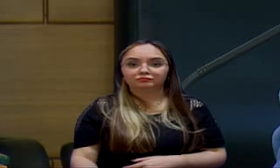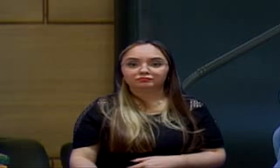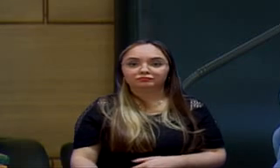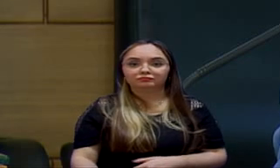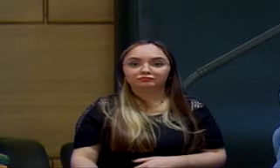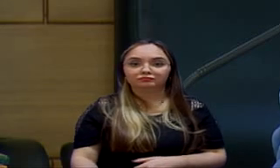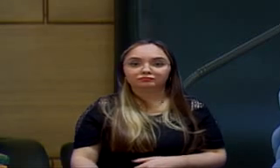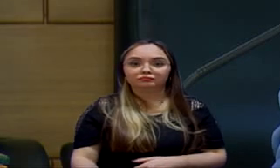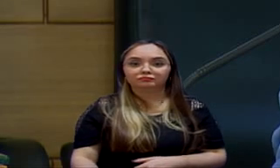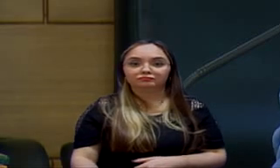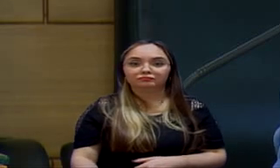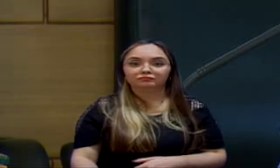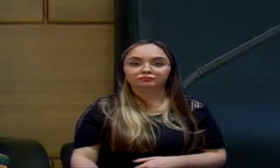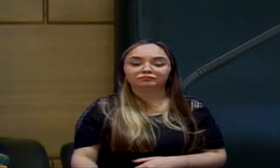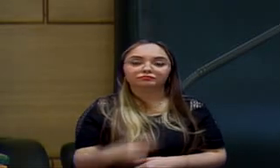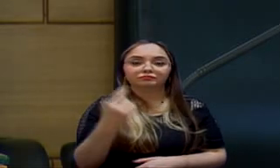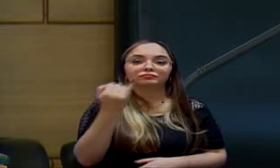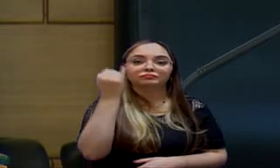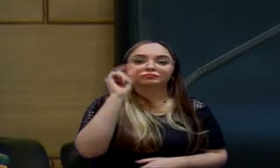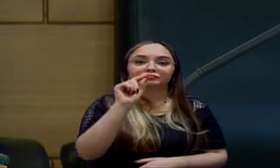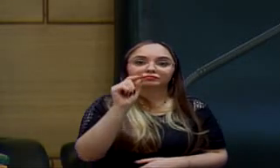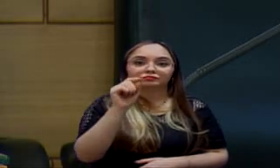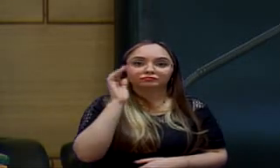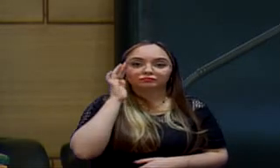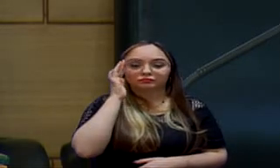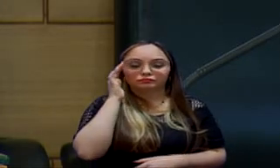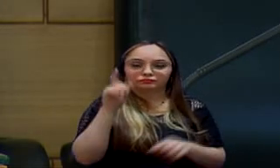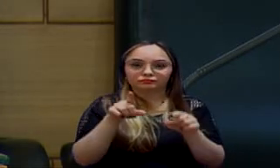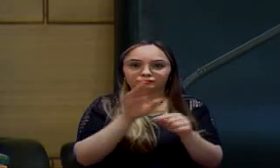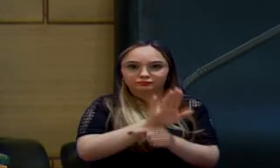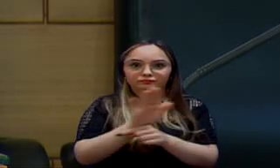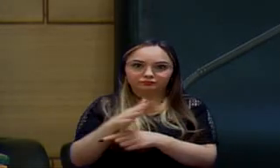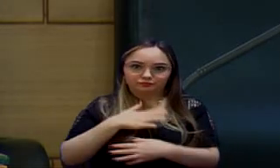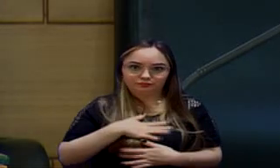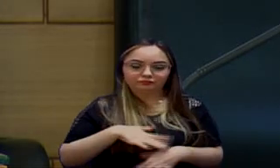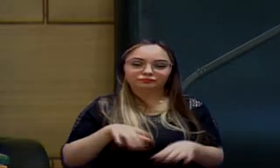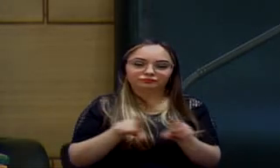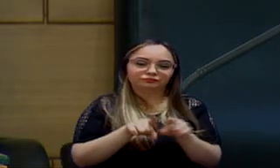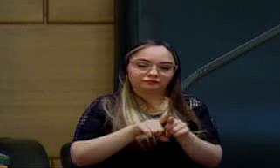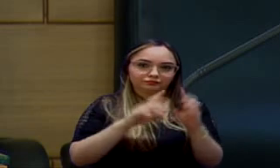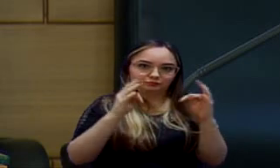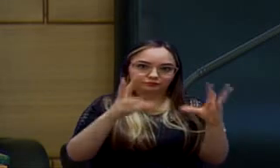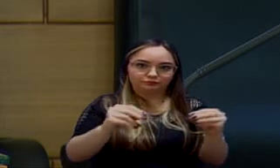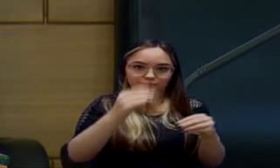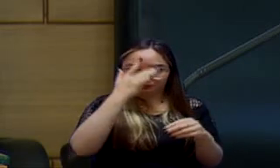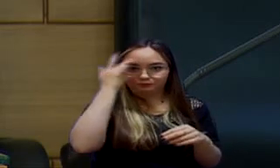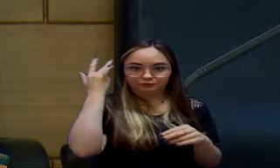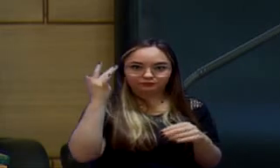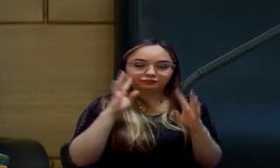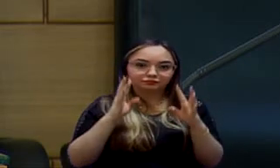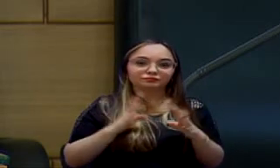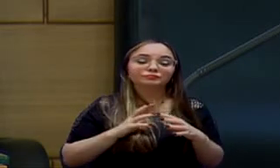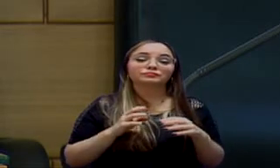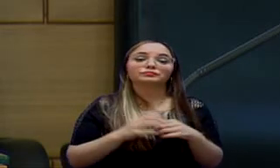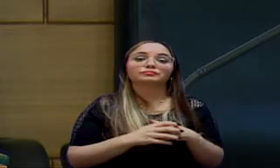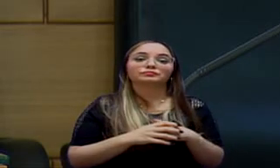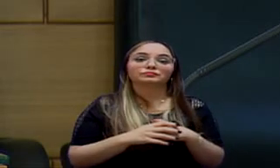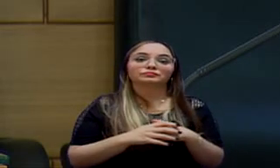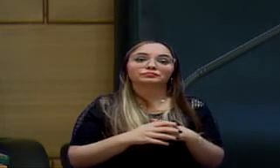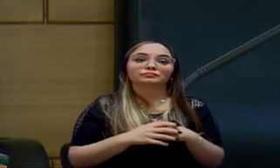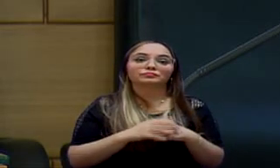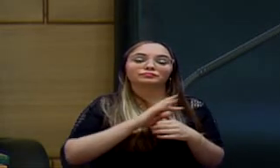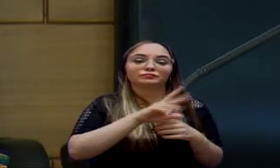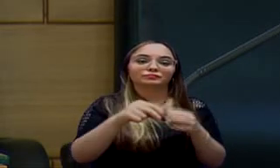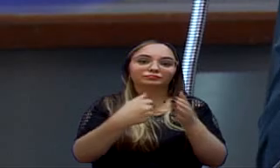Ítalo isso que é importante também até para tranquilizar Vereador e o servidor que você vê nos ouvindo que por exemplo os